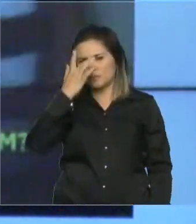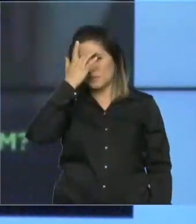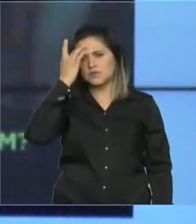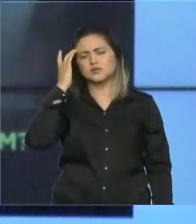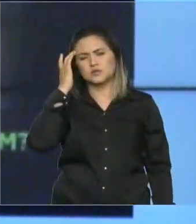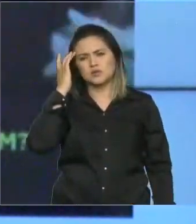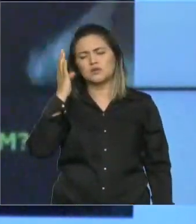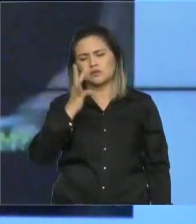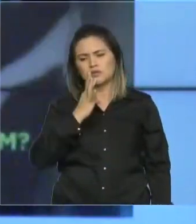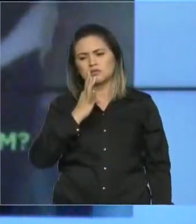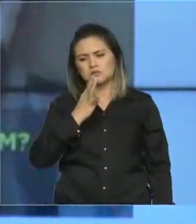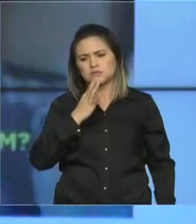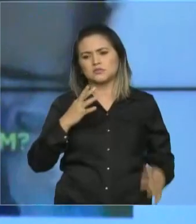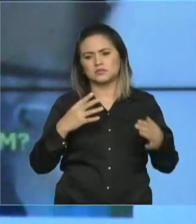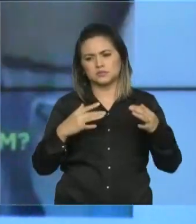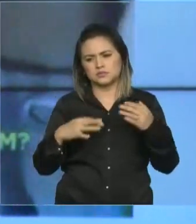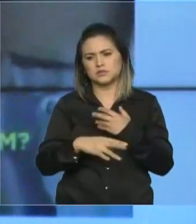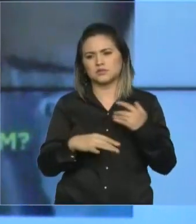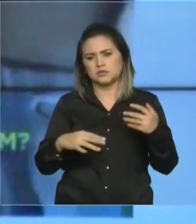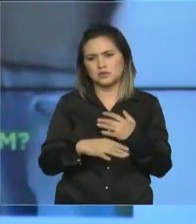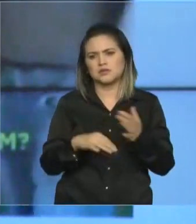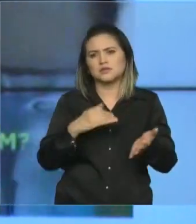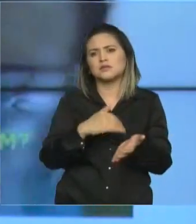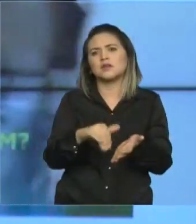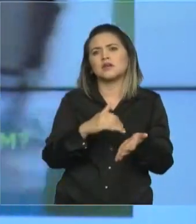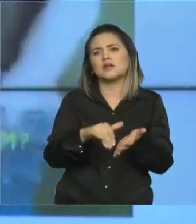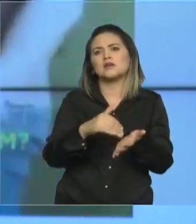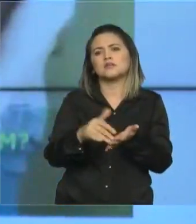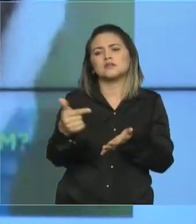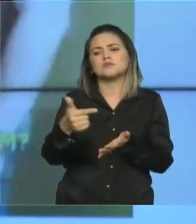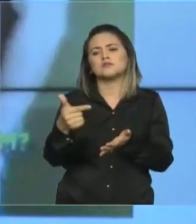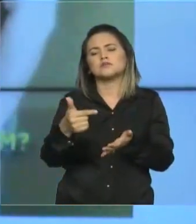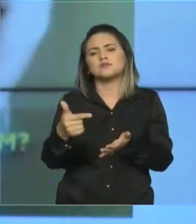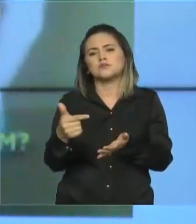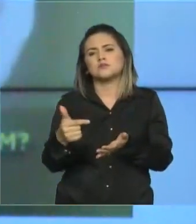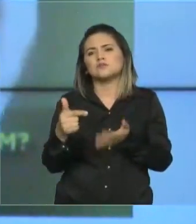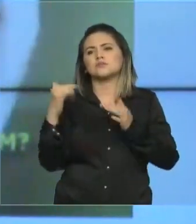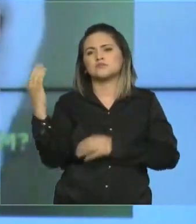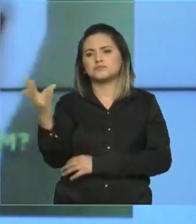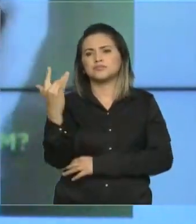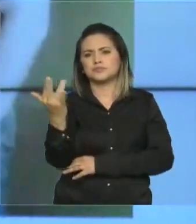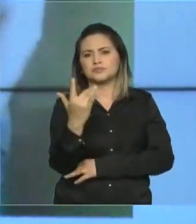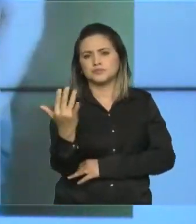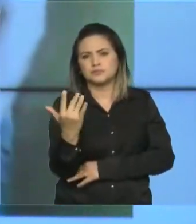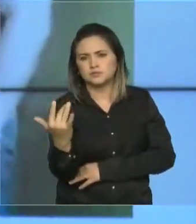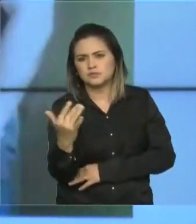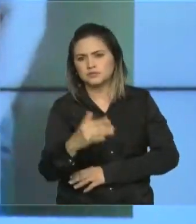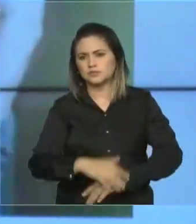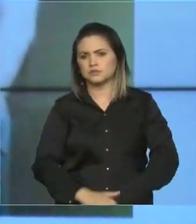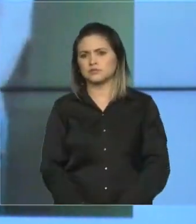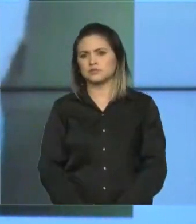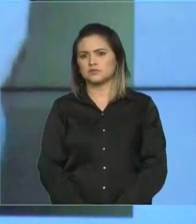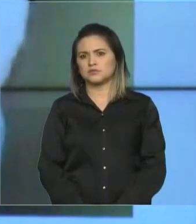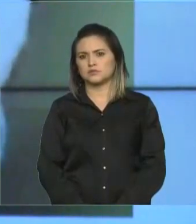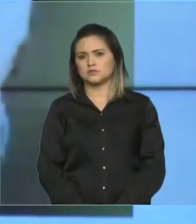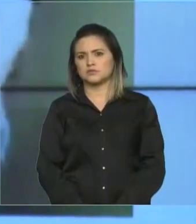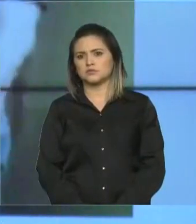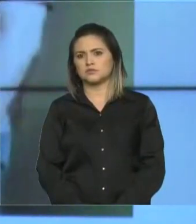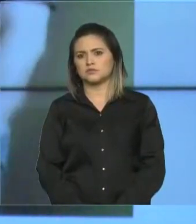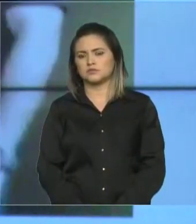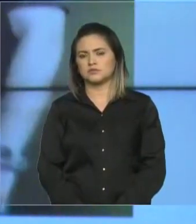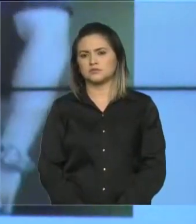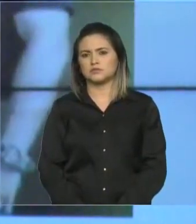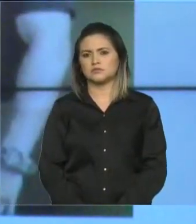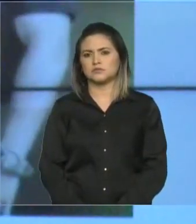há nenhuma necessidade. Acompanhe agora como foi tomado o celular dele, que estava